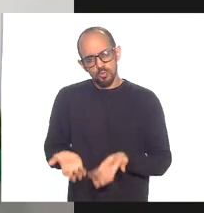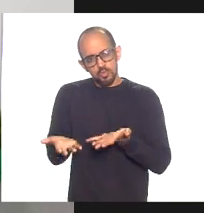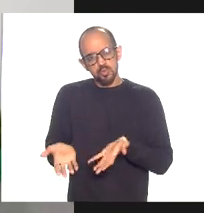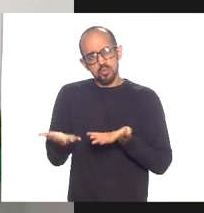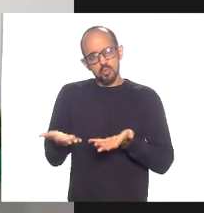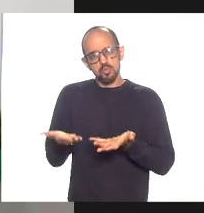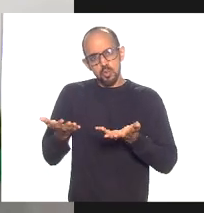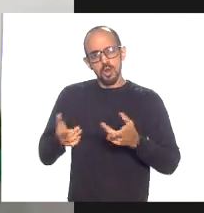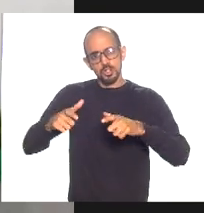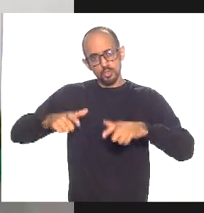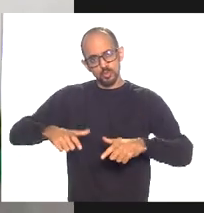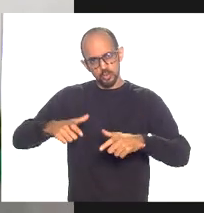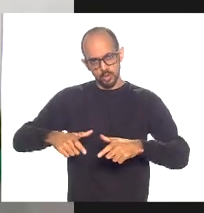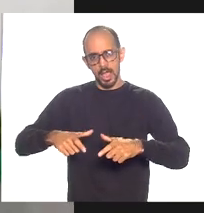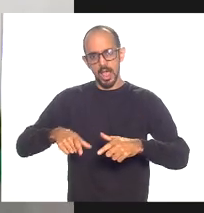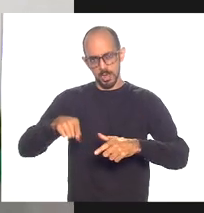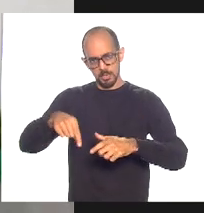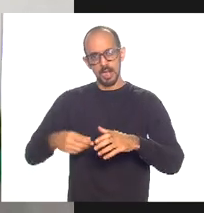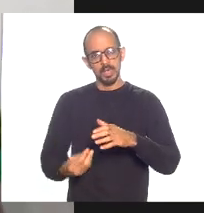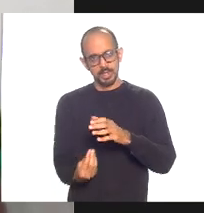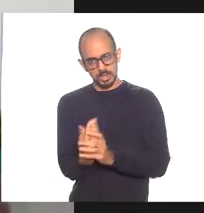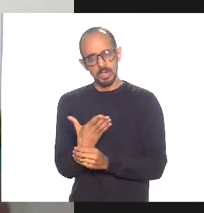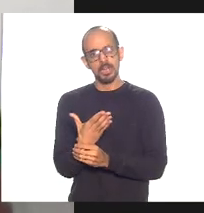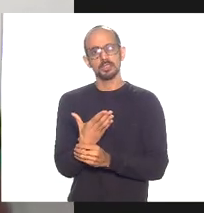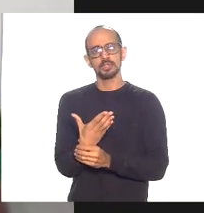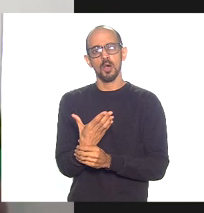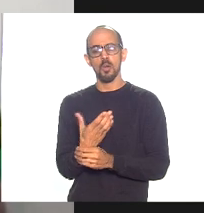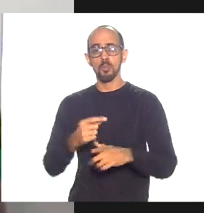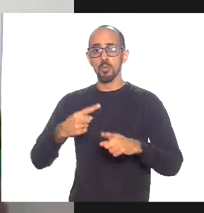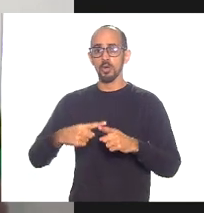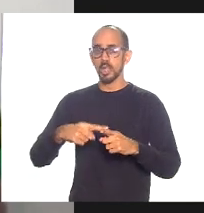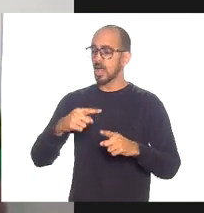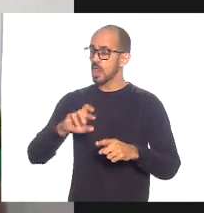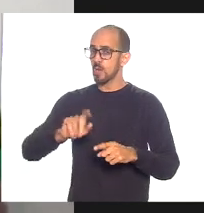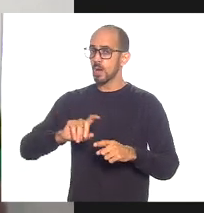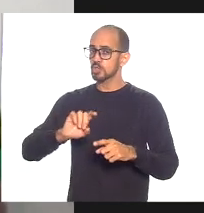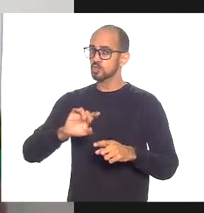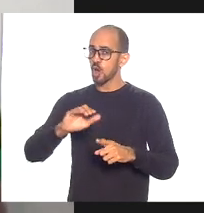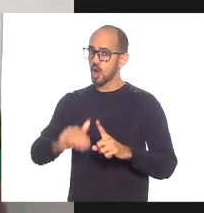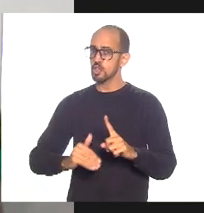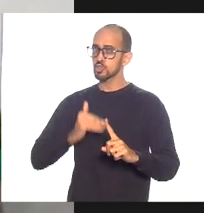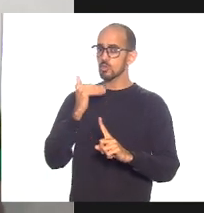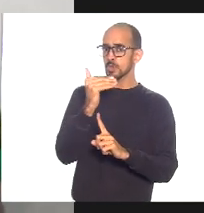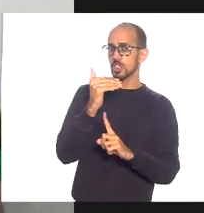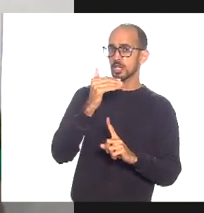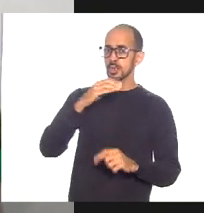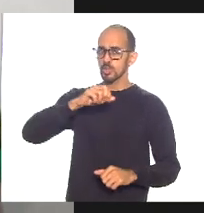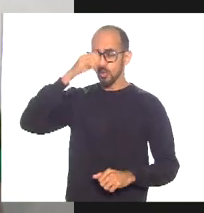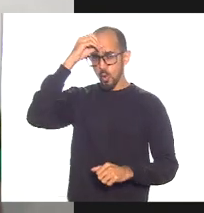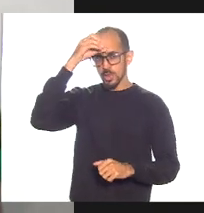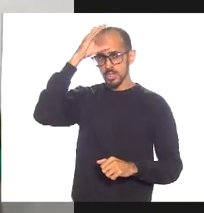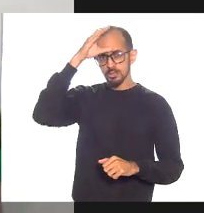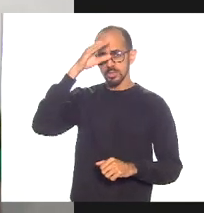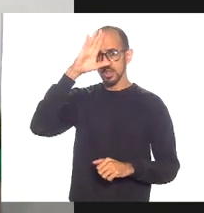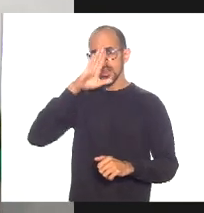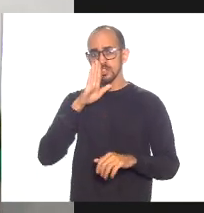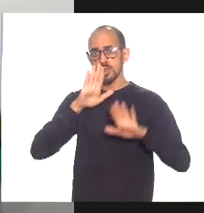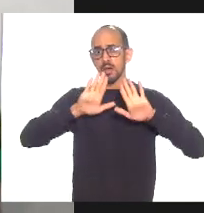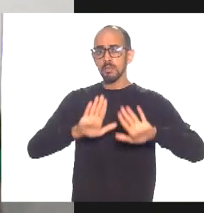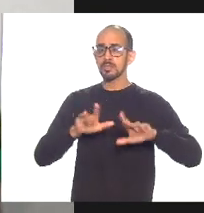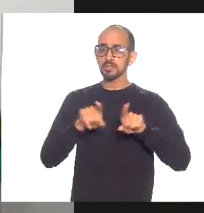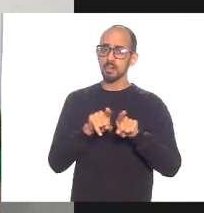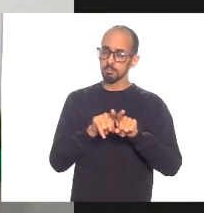ciência e tecnologia, porque isso representa não só soberania, mas isso representa também possibilidade